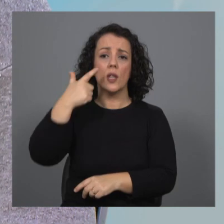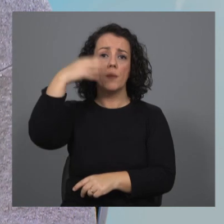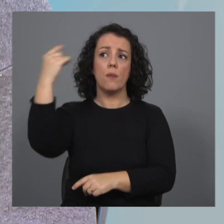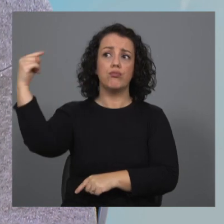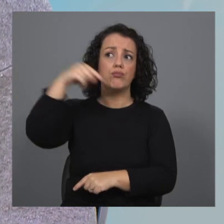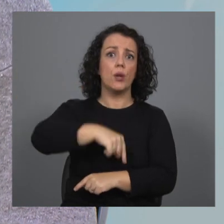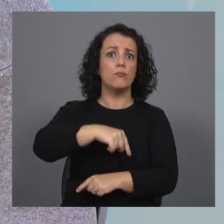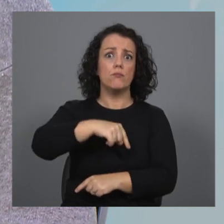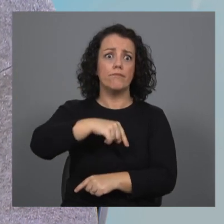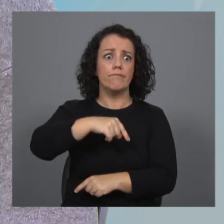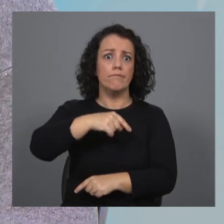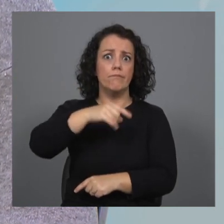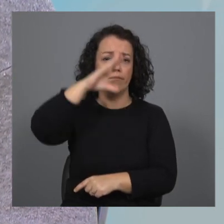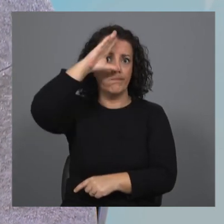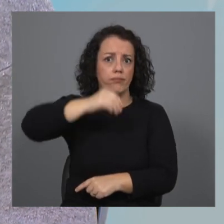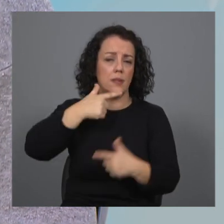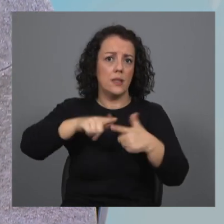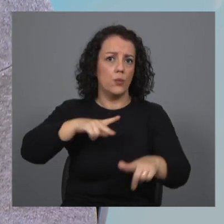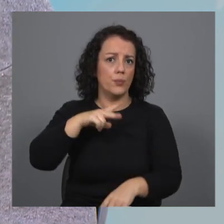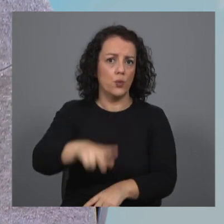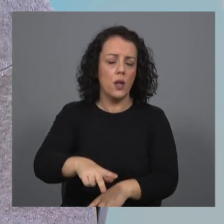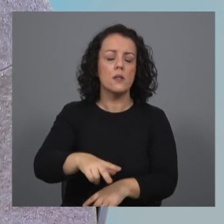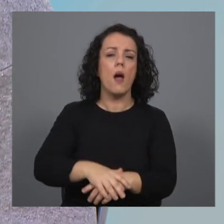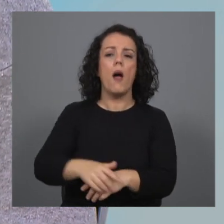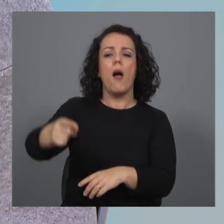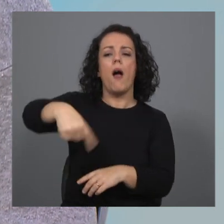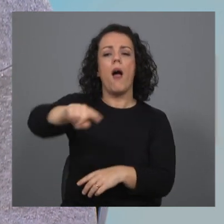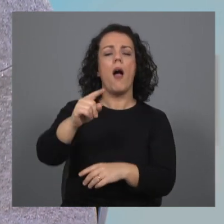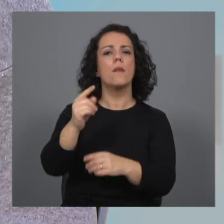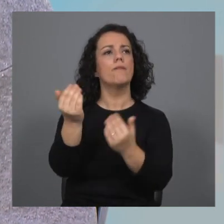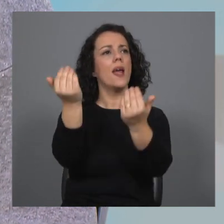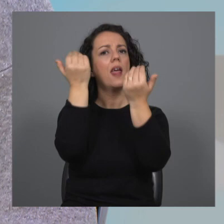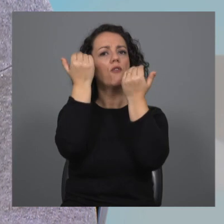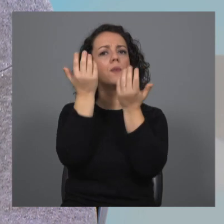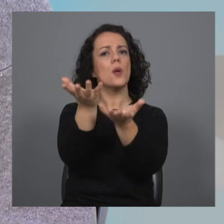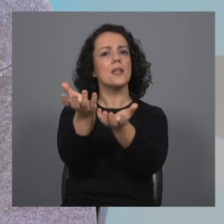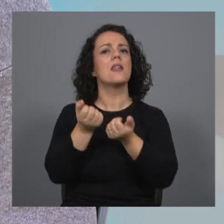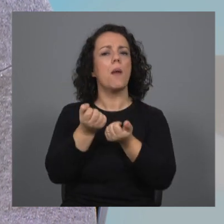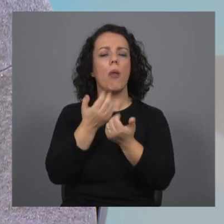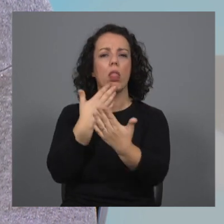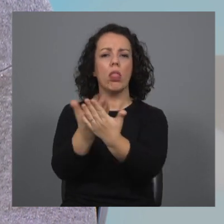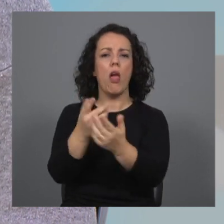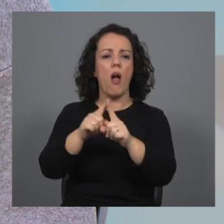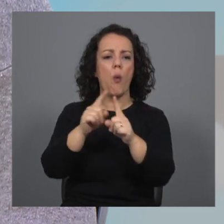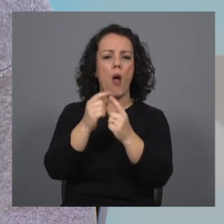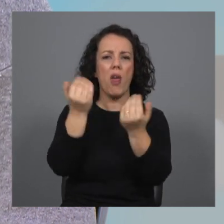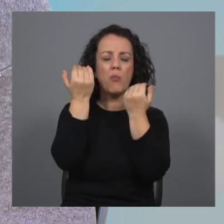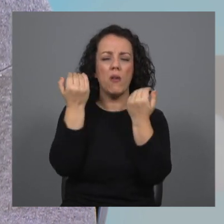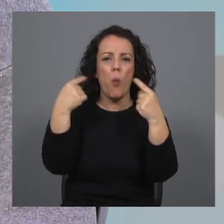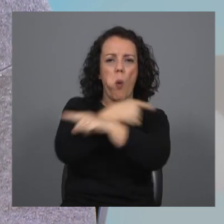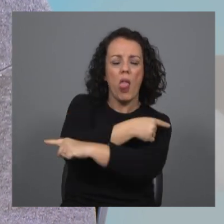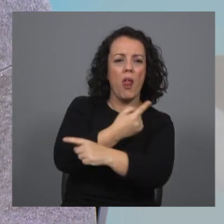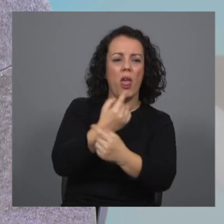dominam a língua portuguesa, e, portanto, a informação que lhes chega de forma desestruturada ou de forma, de facto, muito